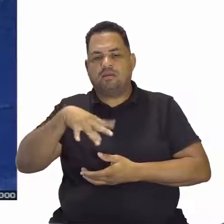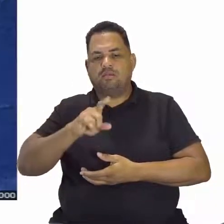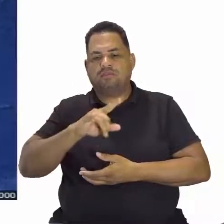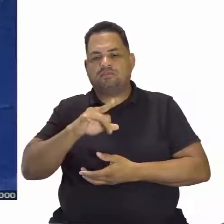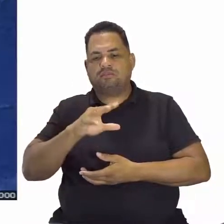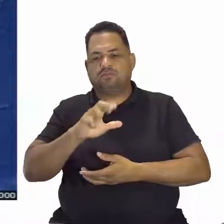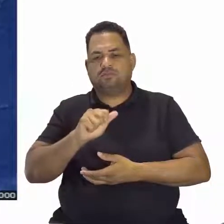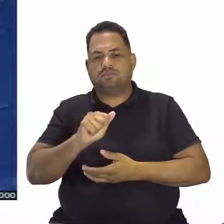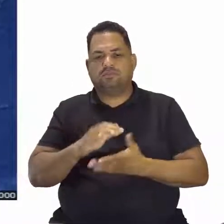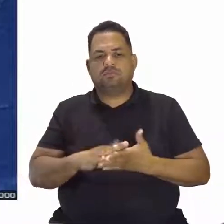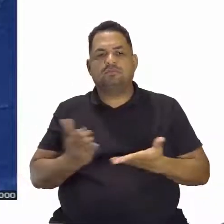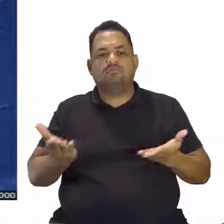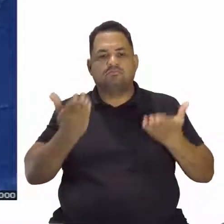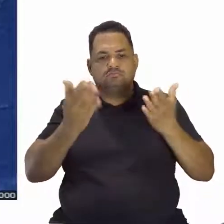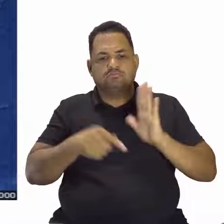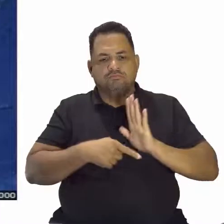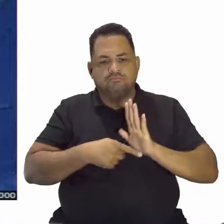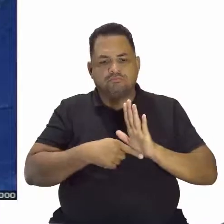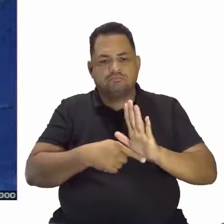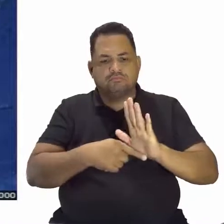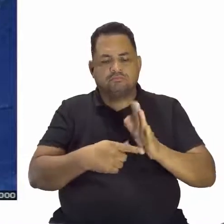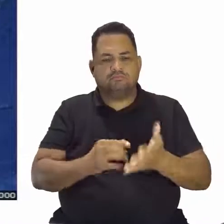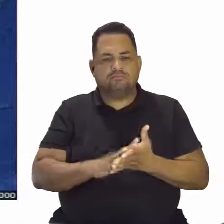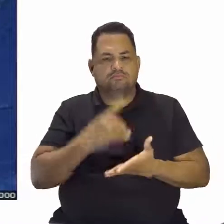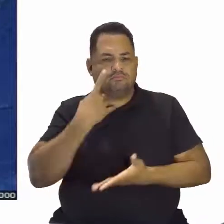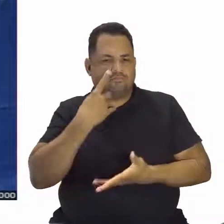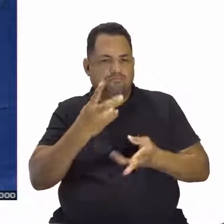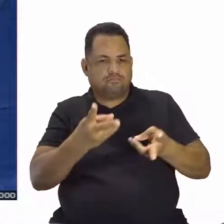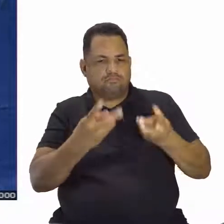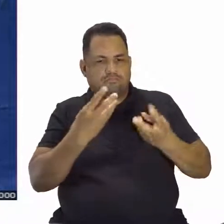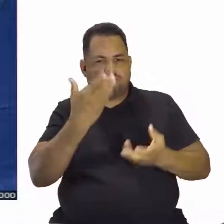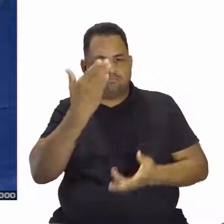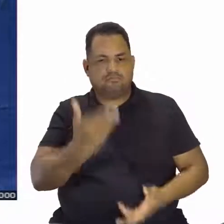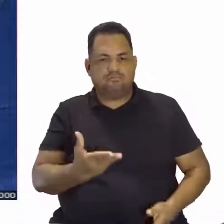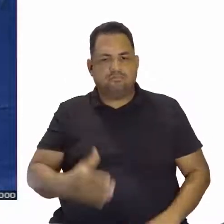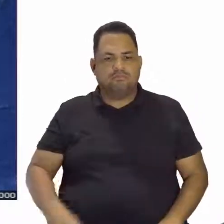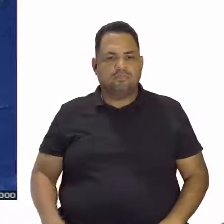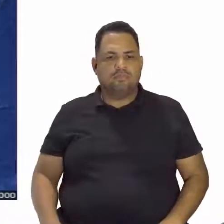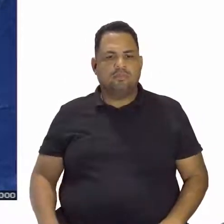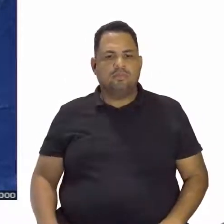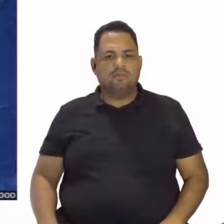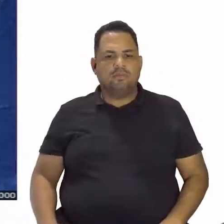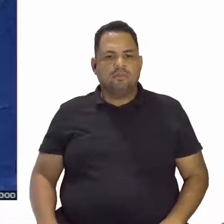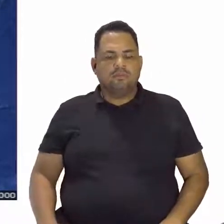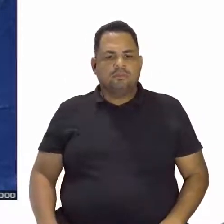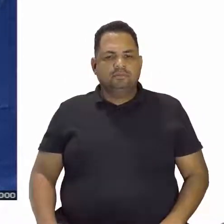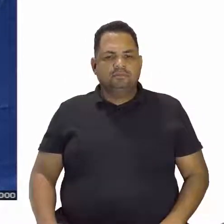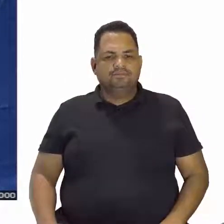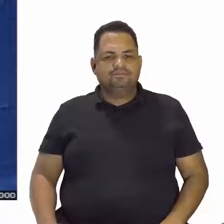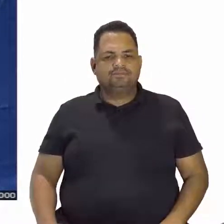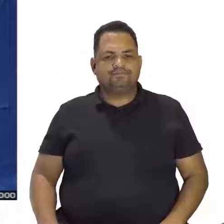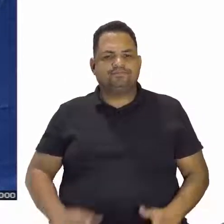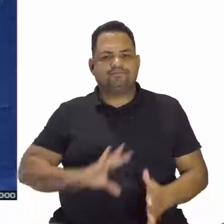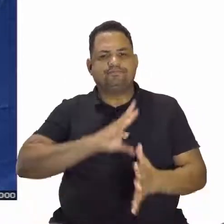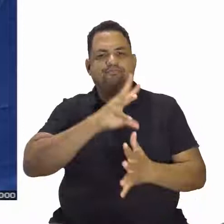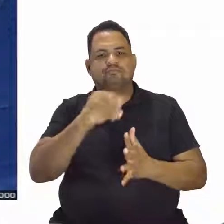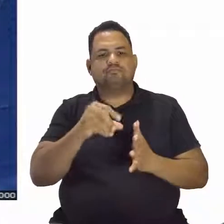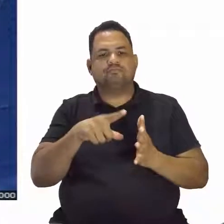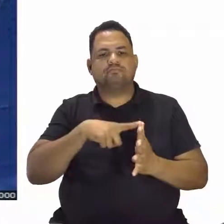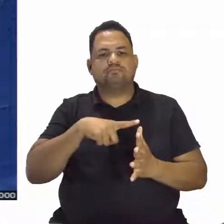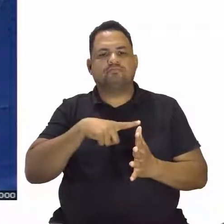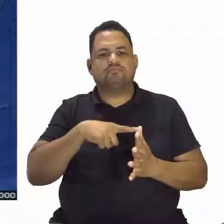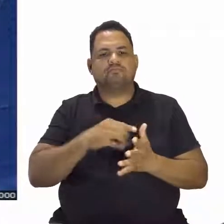ajudar, colaborar vocês a verem tudo isso, né? Essa Amazônia, que também temos a